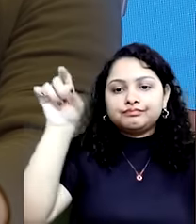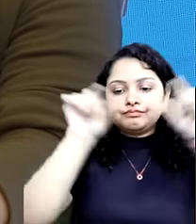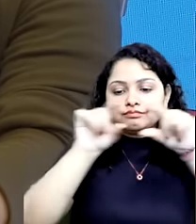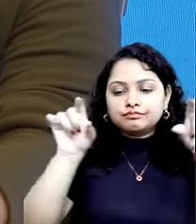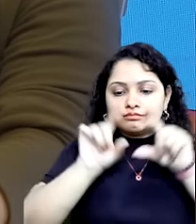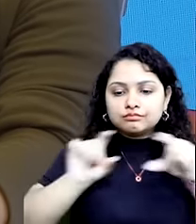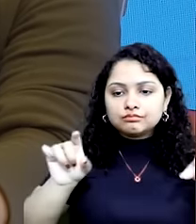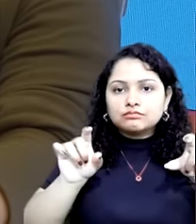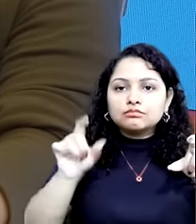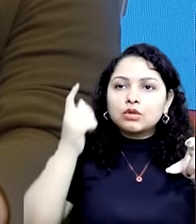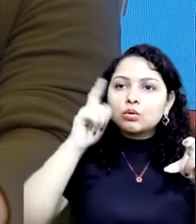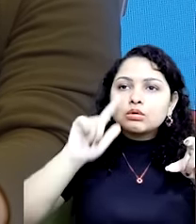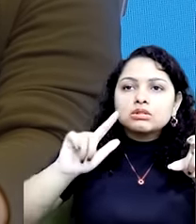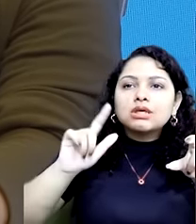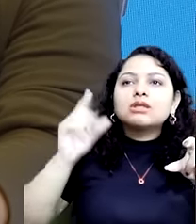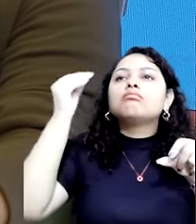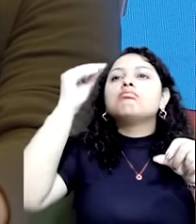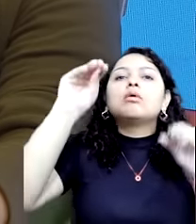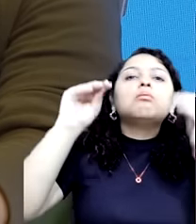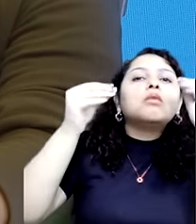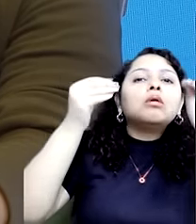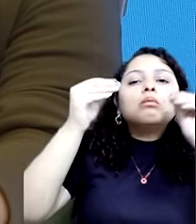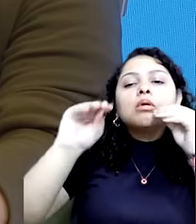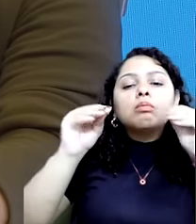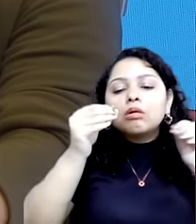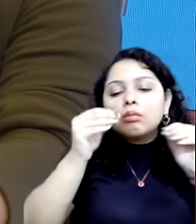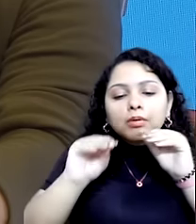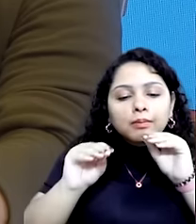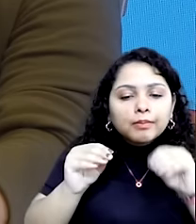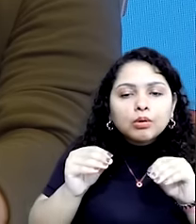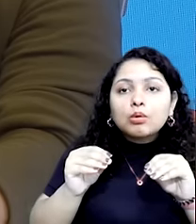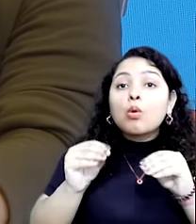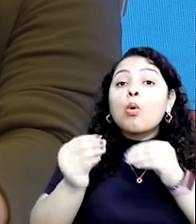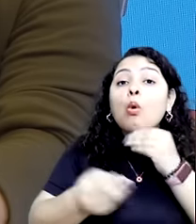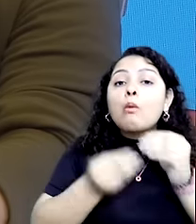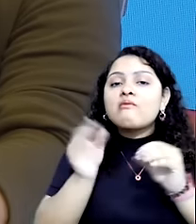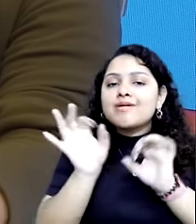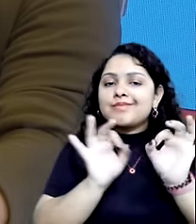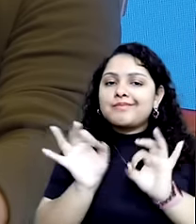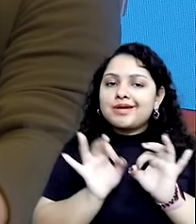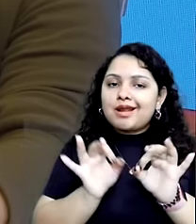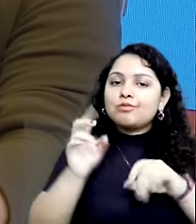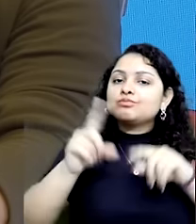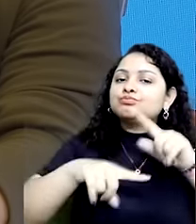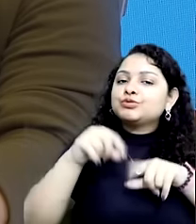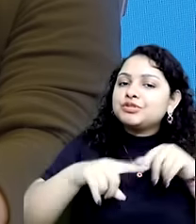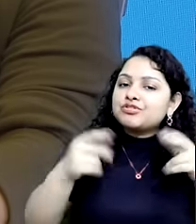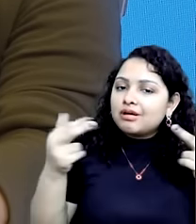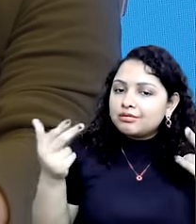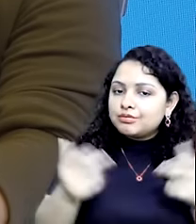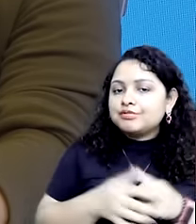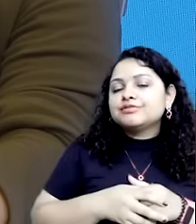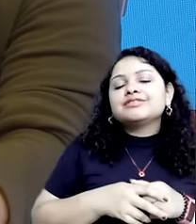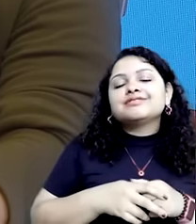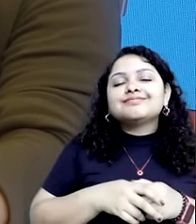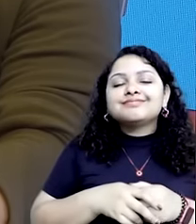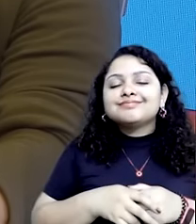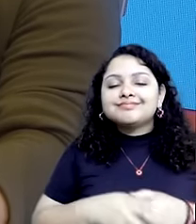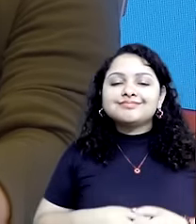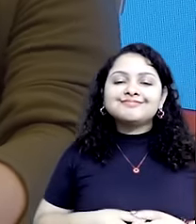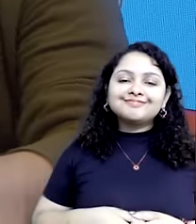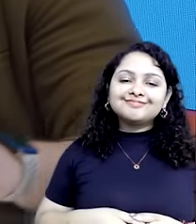você consegue compor né onde vão ficar né o posicionamento desses objetos né dessas coisas ali dentro né